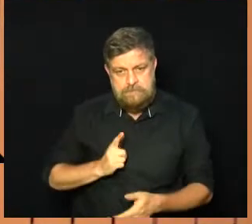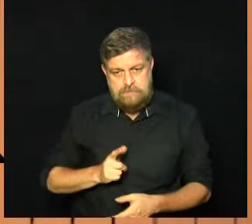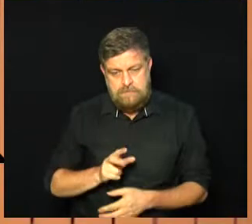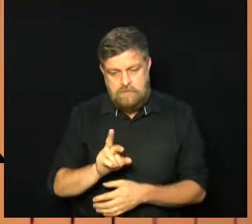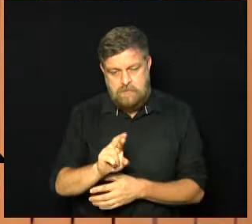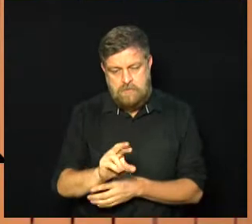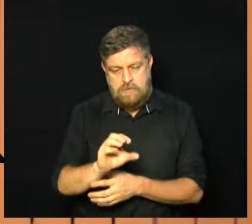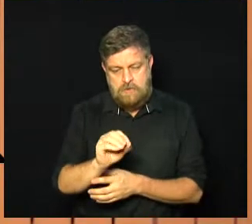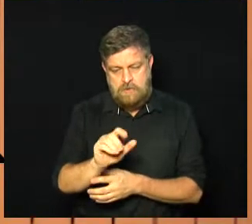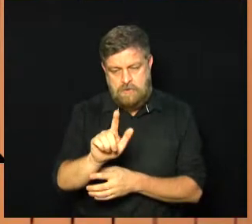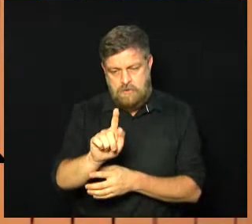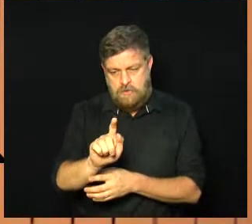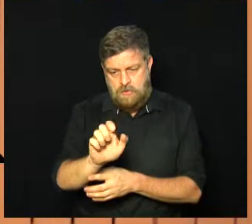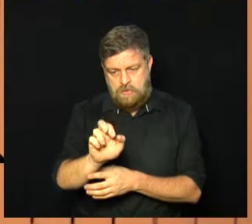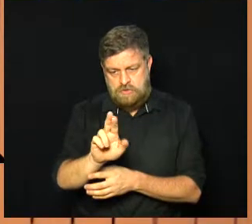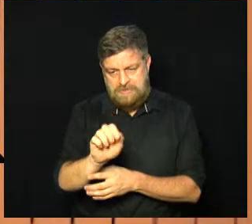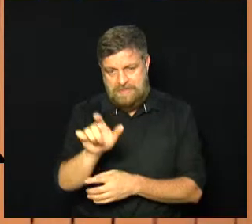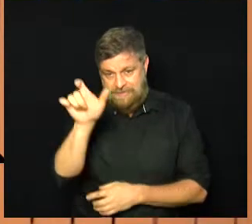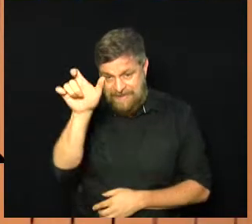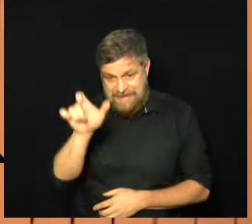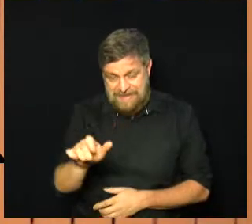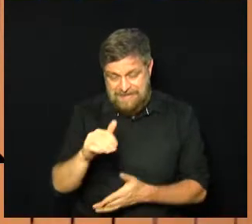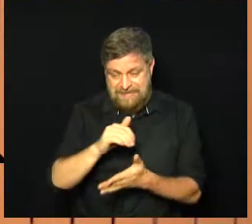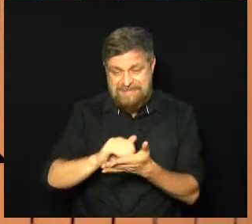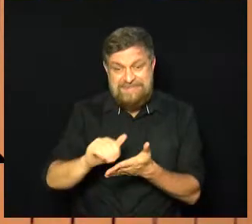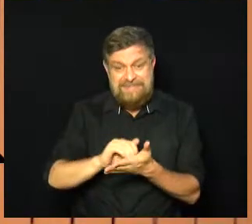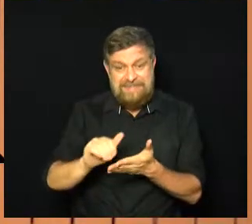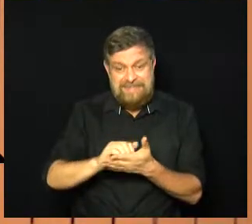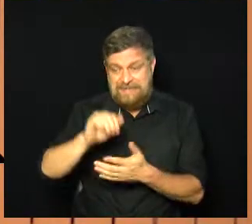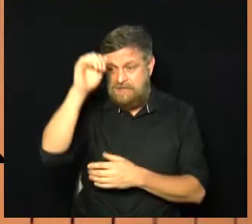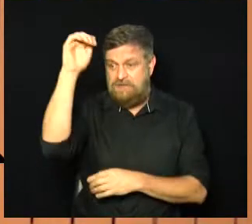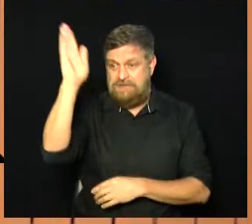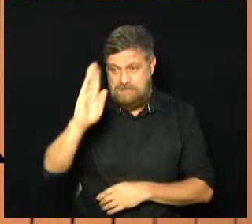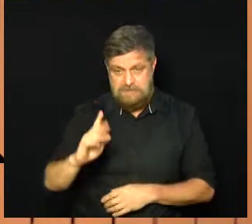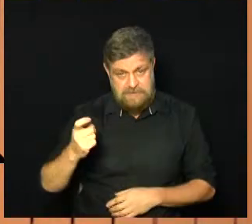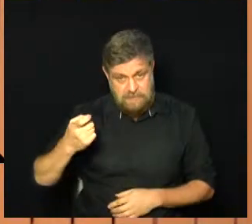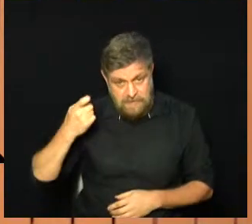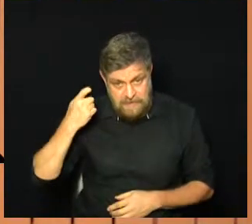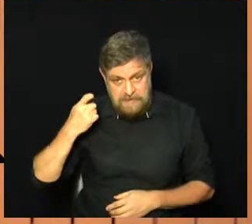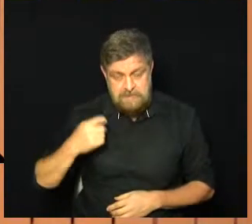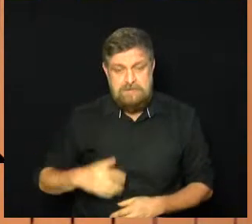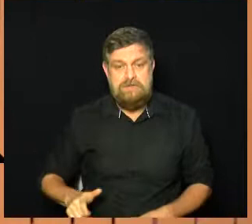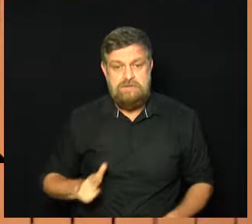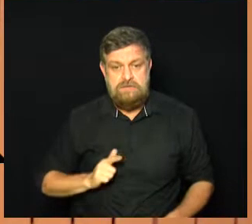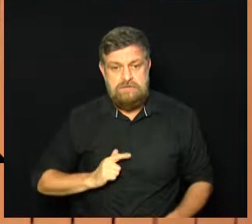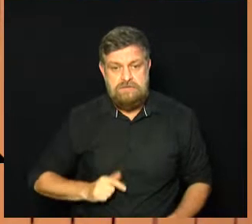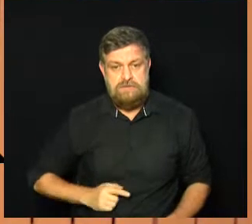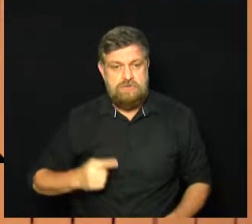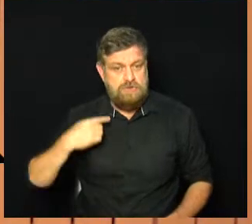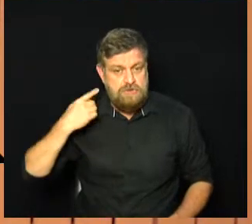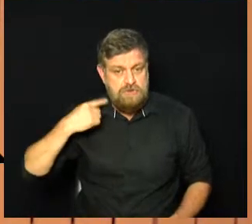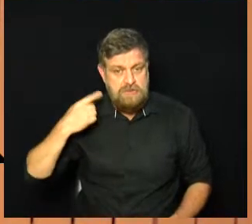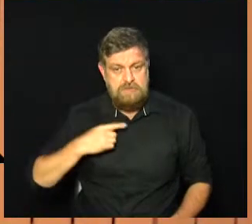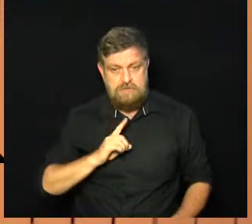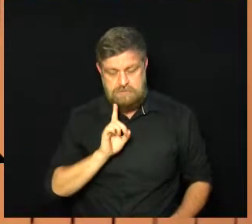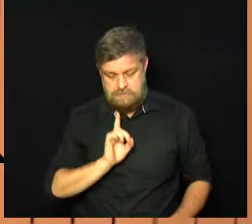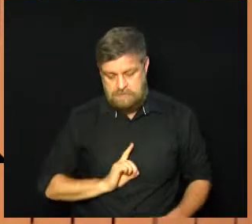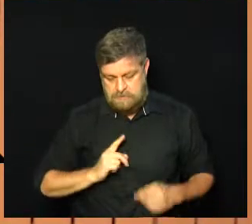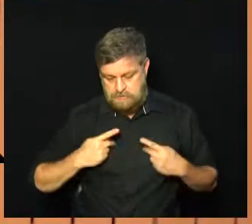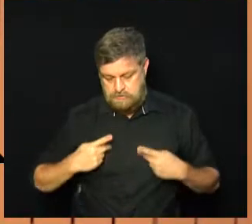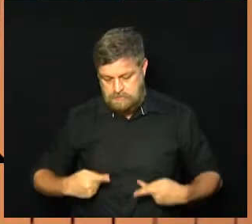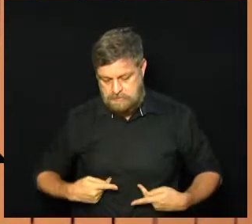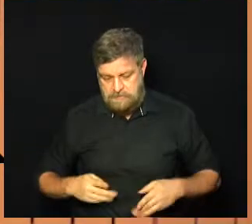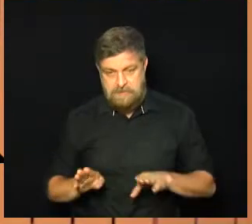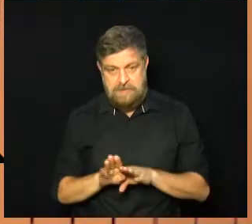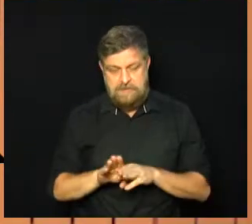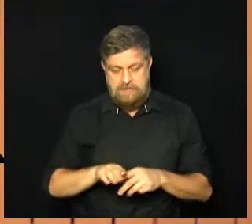Sotile, ex-secretário especial nacional de Direitos Humanos, e Paulo Mariante, advogado especialista em